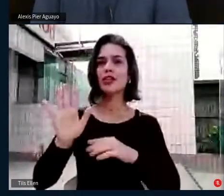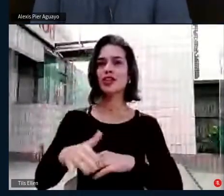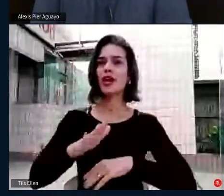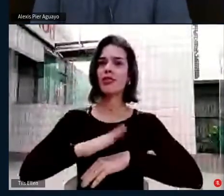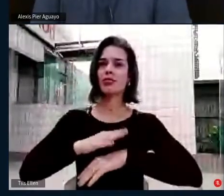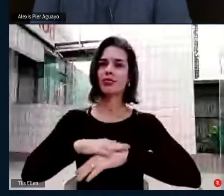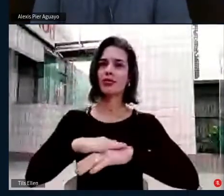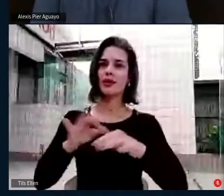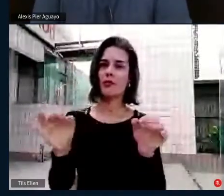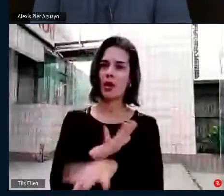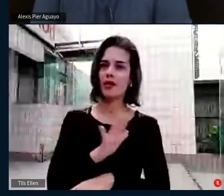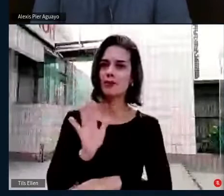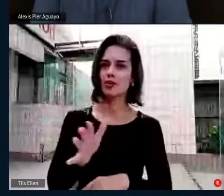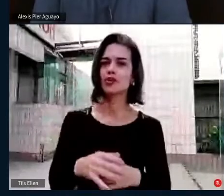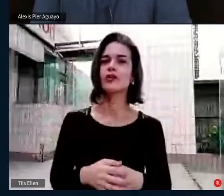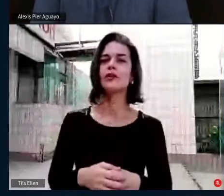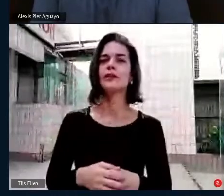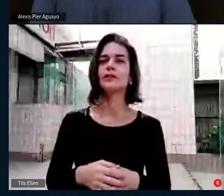tempo,